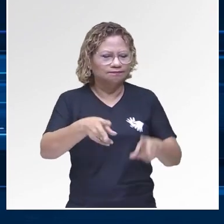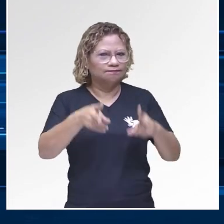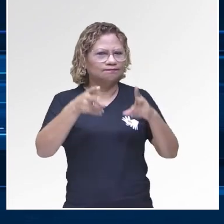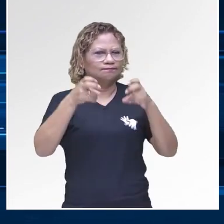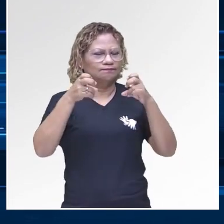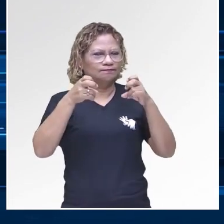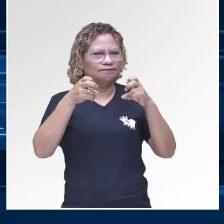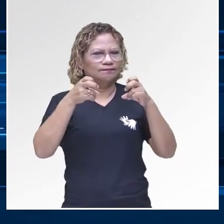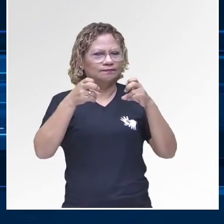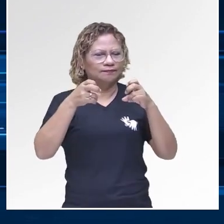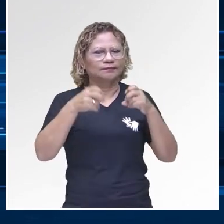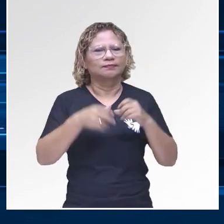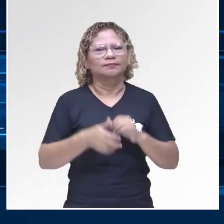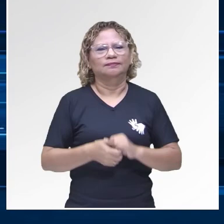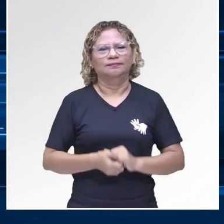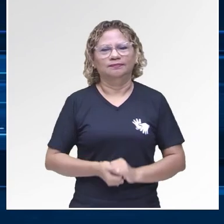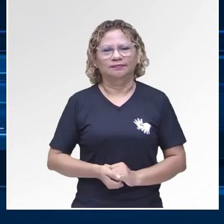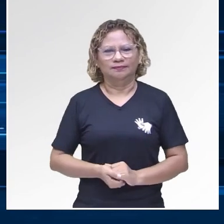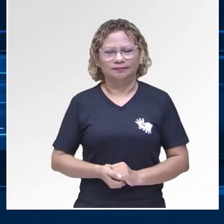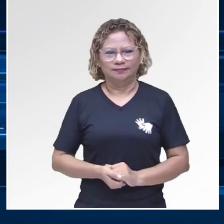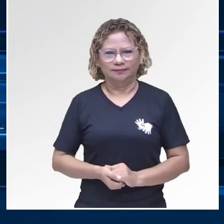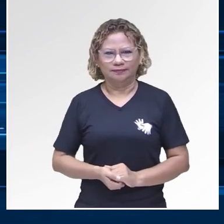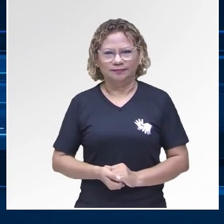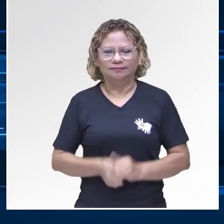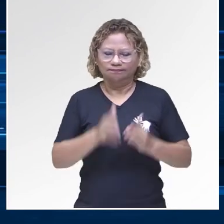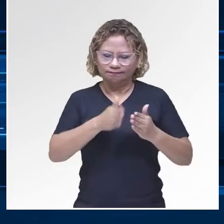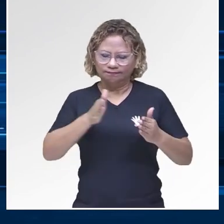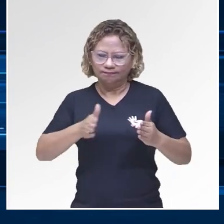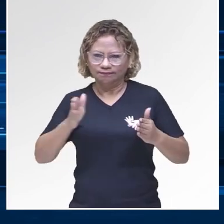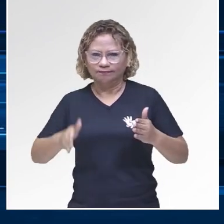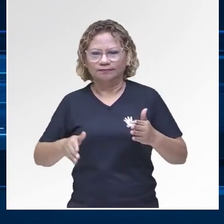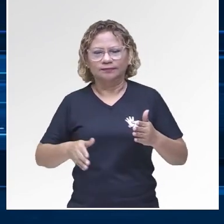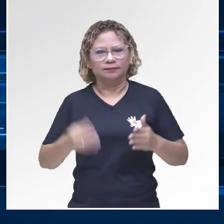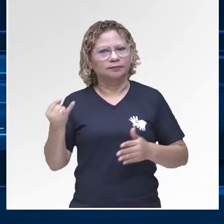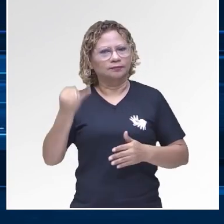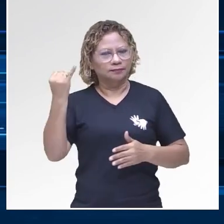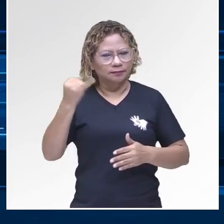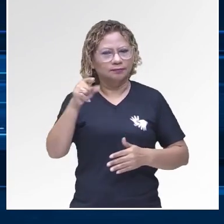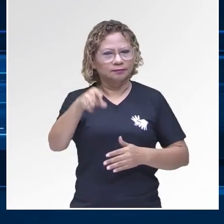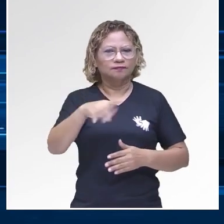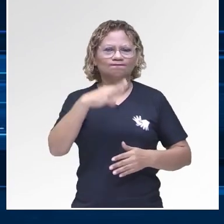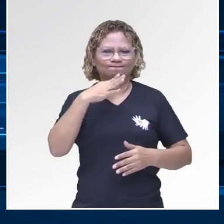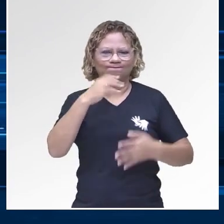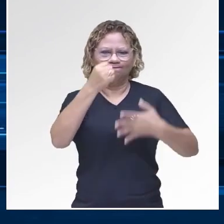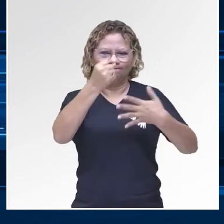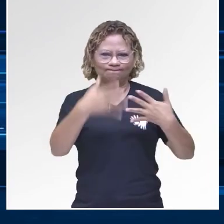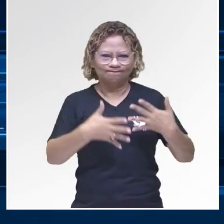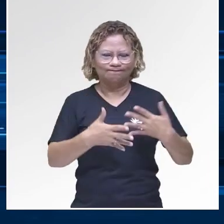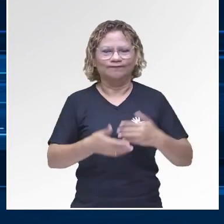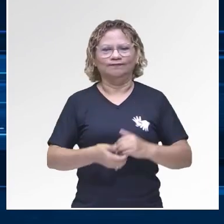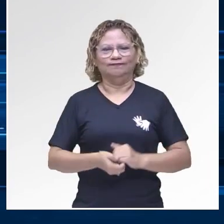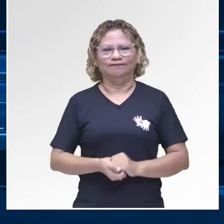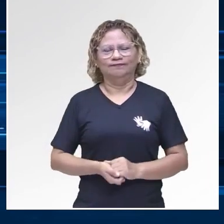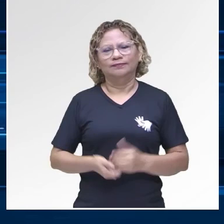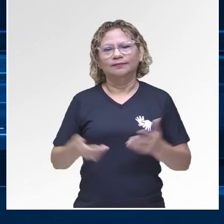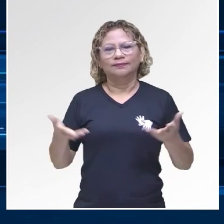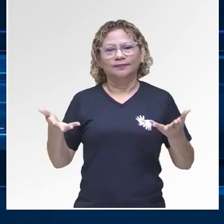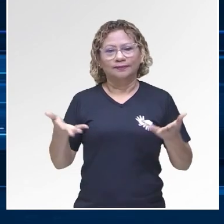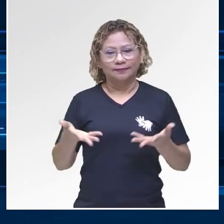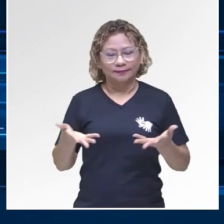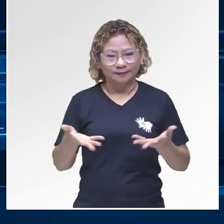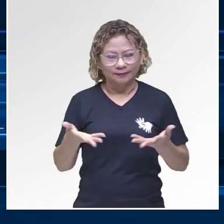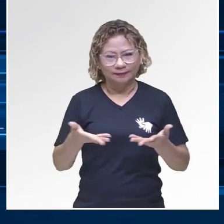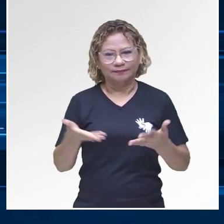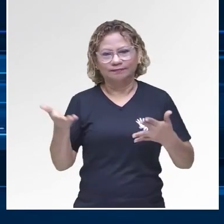enésimo termo, ou o parâmetro da fórmula que o item esteja exigindo. Chegou o momento do nosso merecido